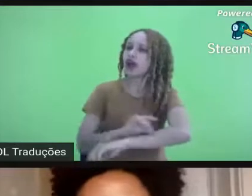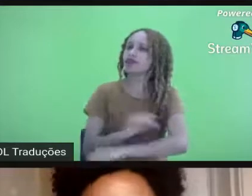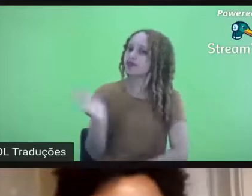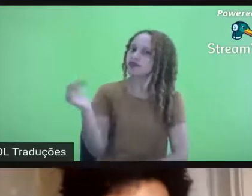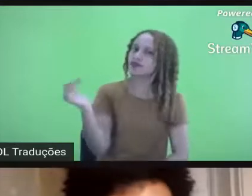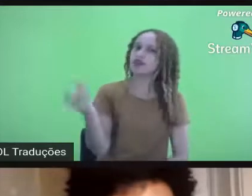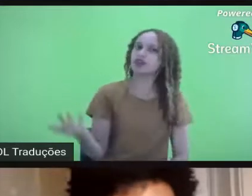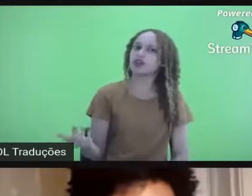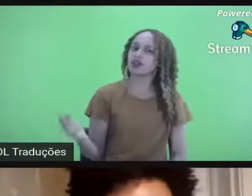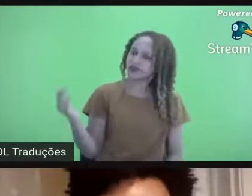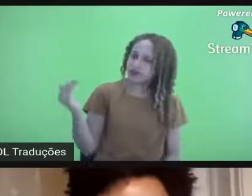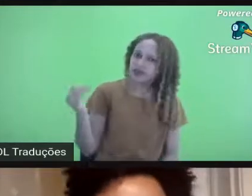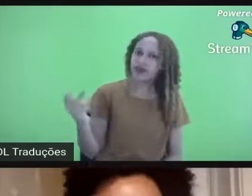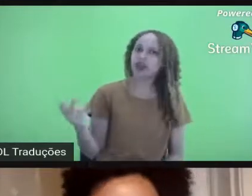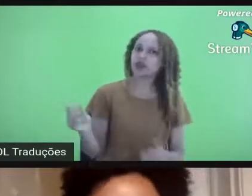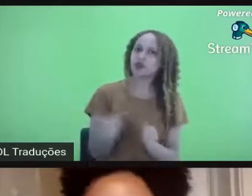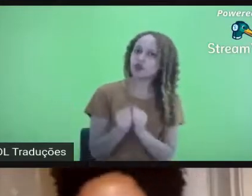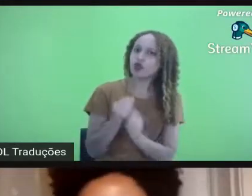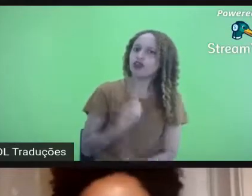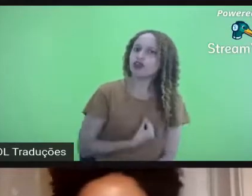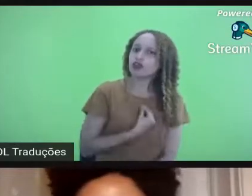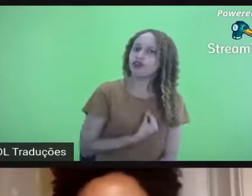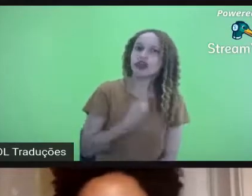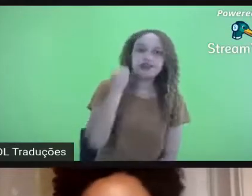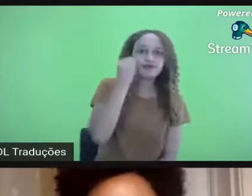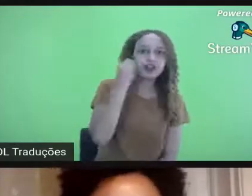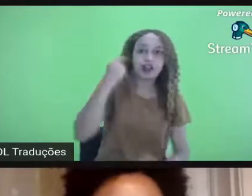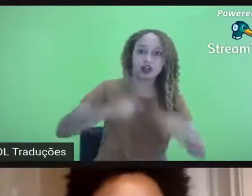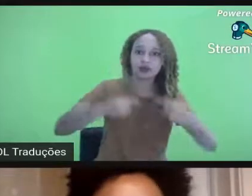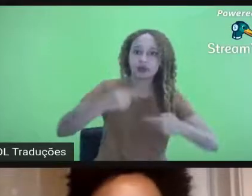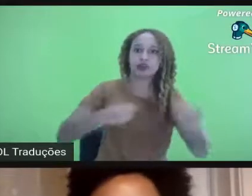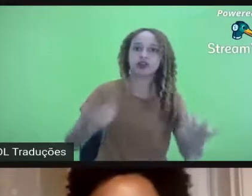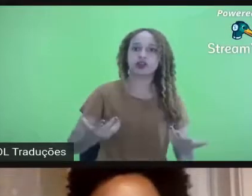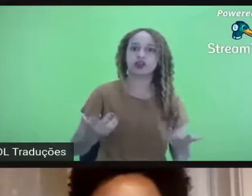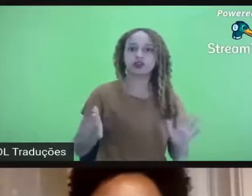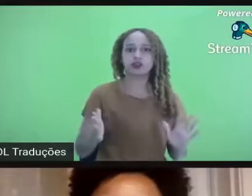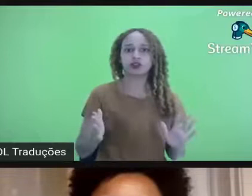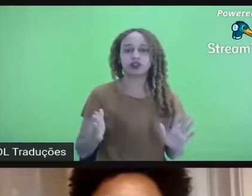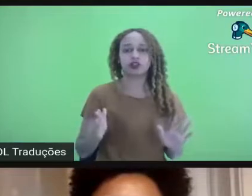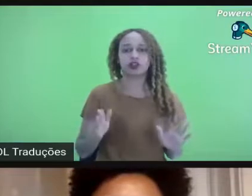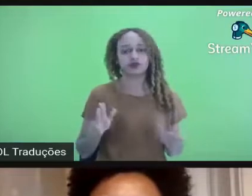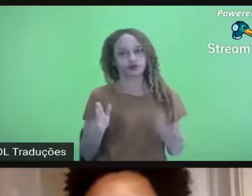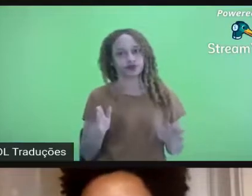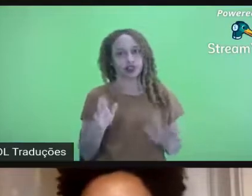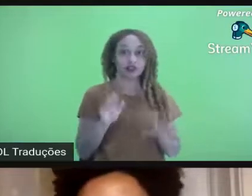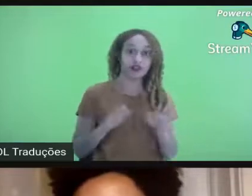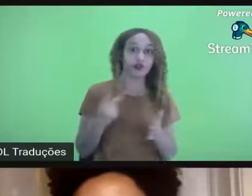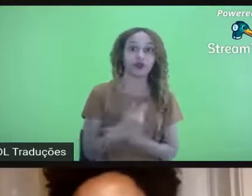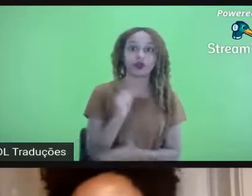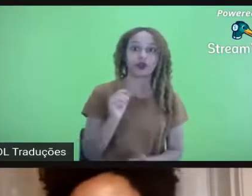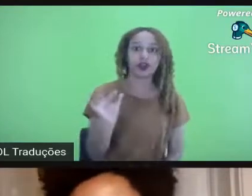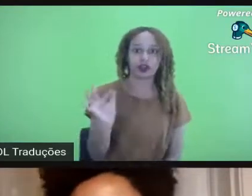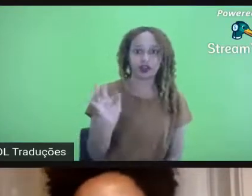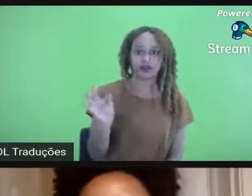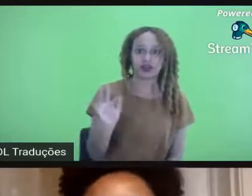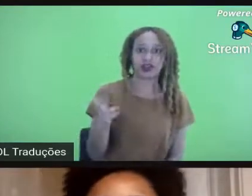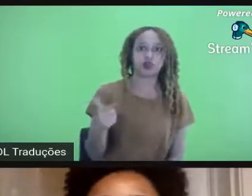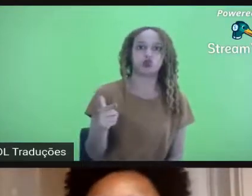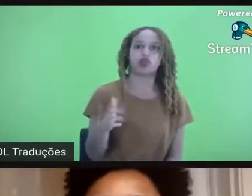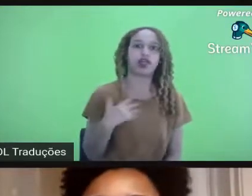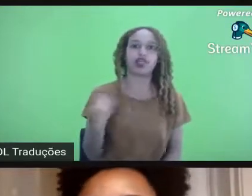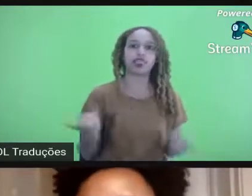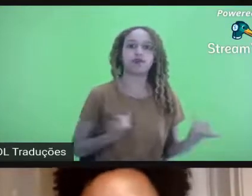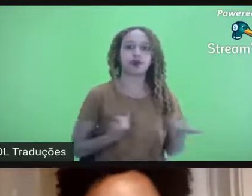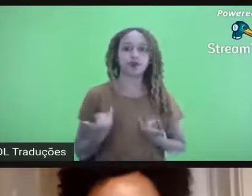urgente. Por mais que a gente tenha, muitas vezes, na faculdade, acesso a todas aquelas informações de